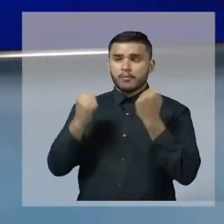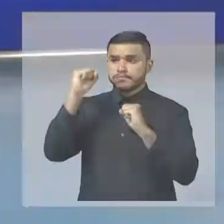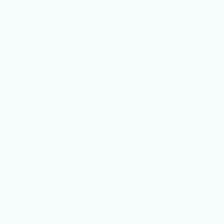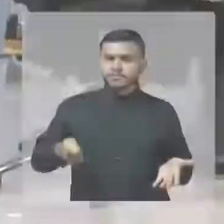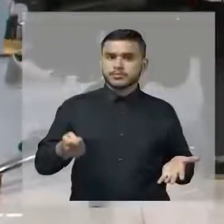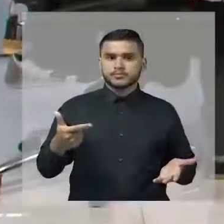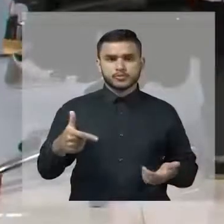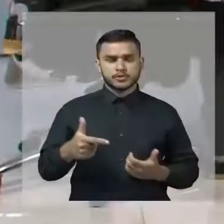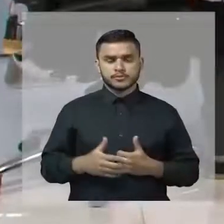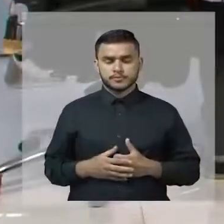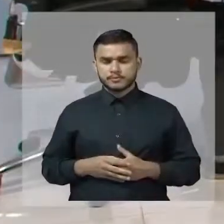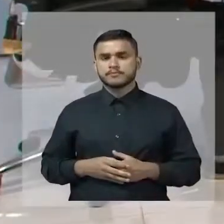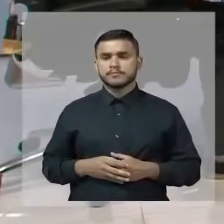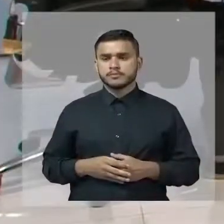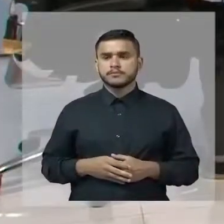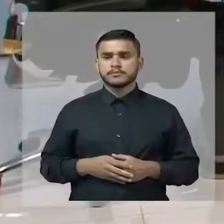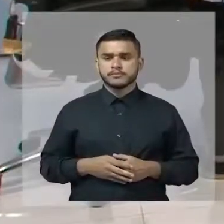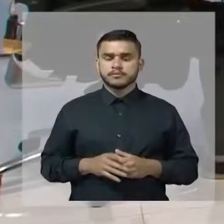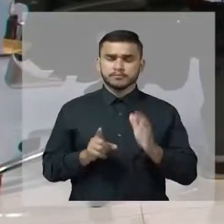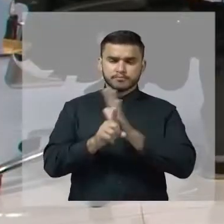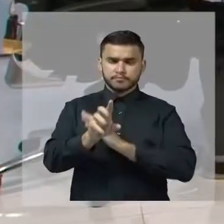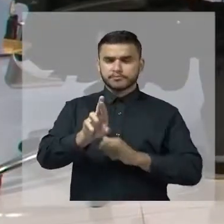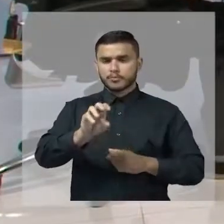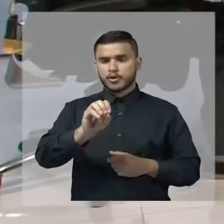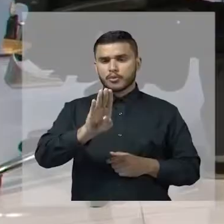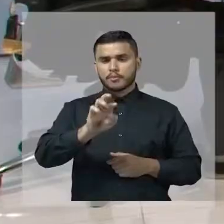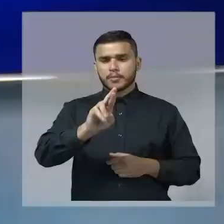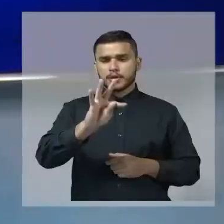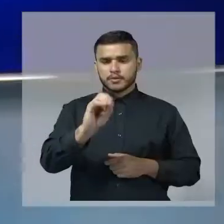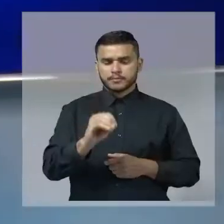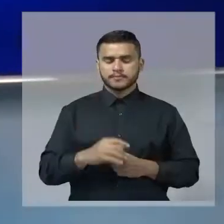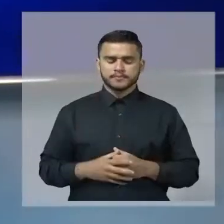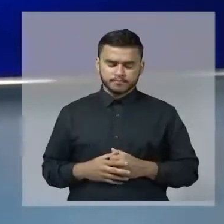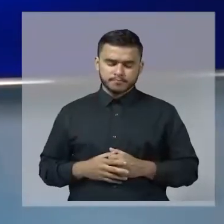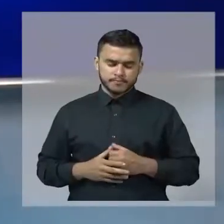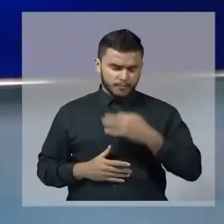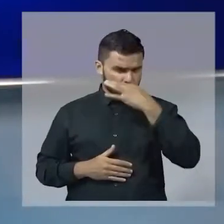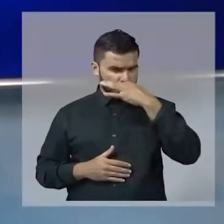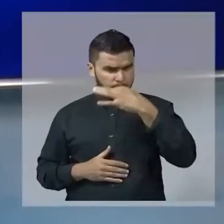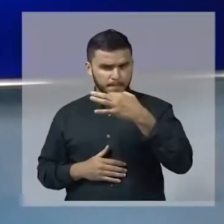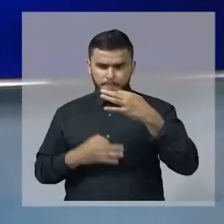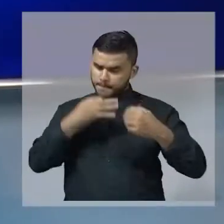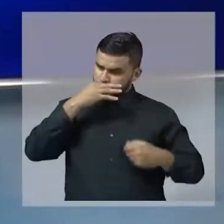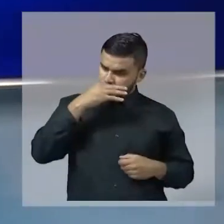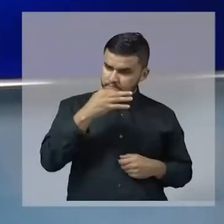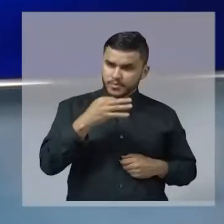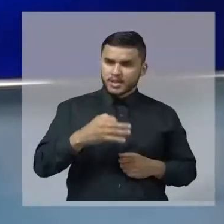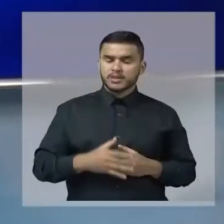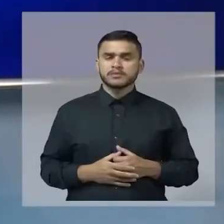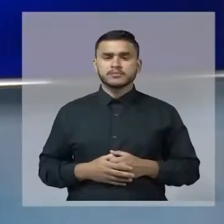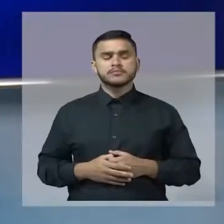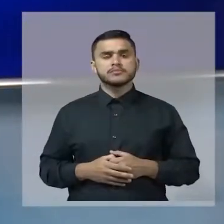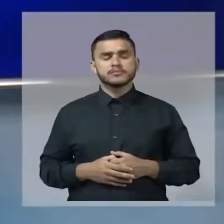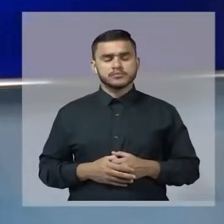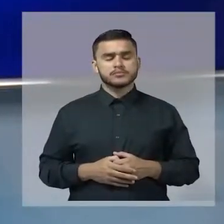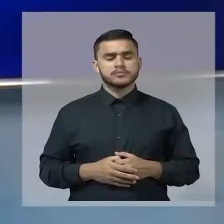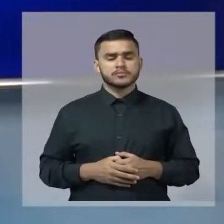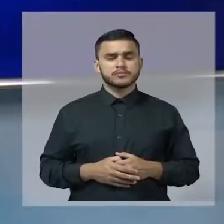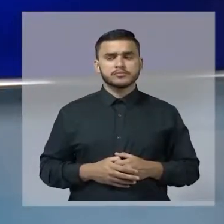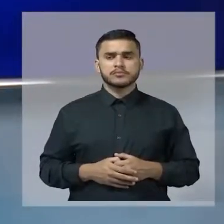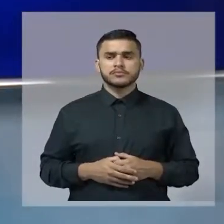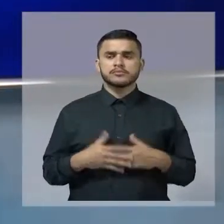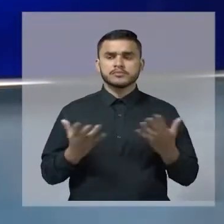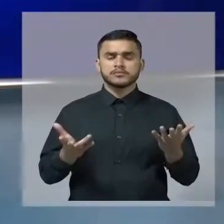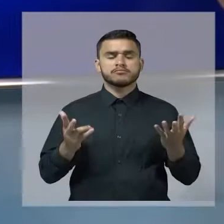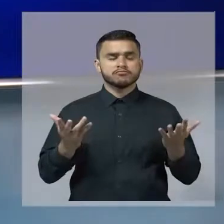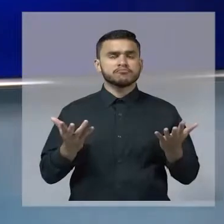etc. Professor Roberto, algumas opiniões, eu diria, mais contundentes, mais radicais,